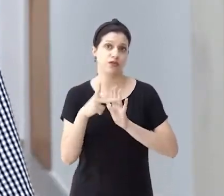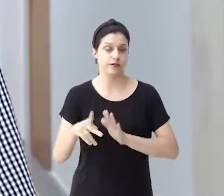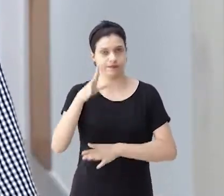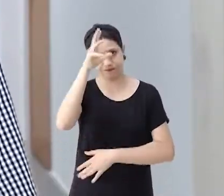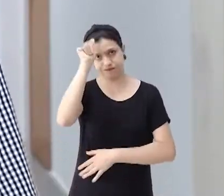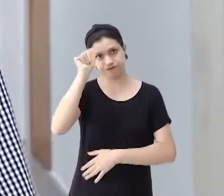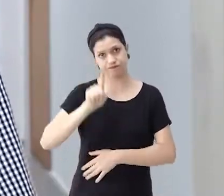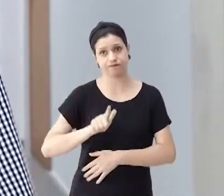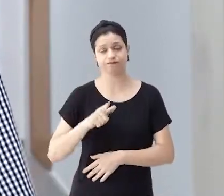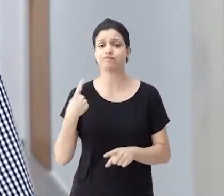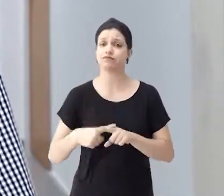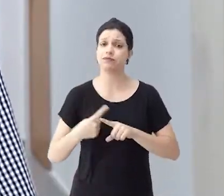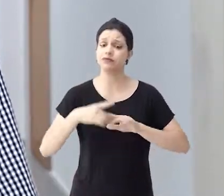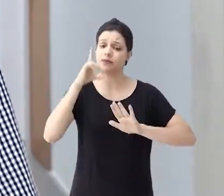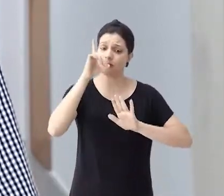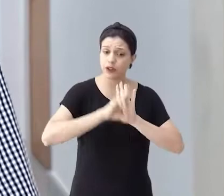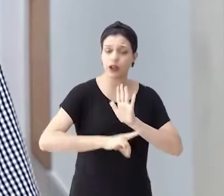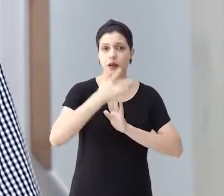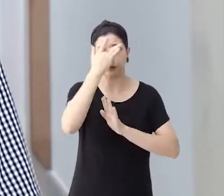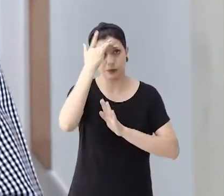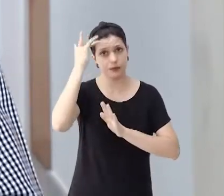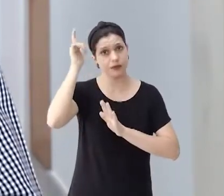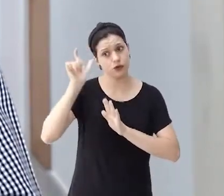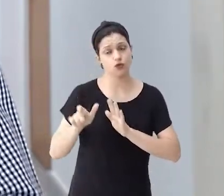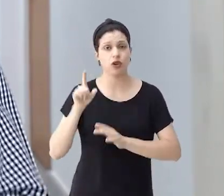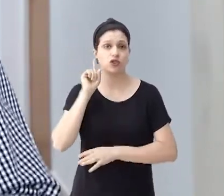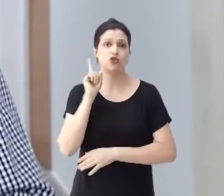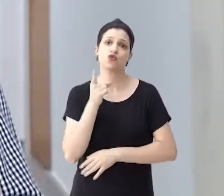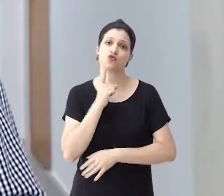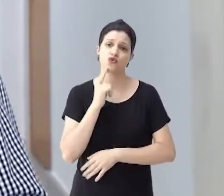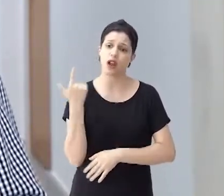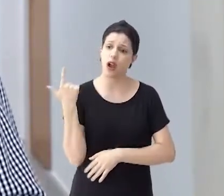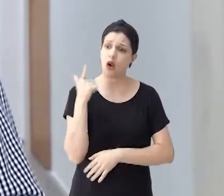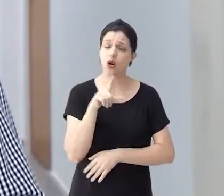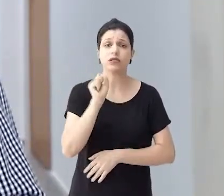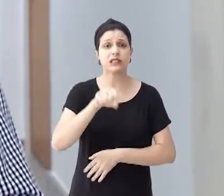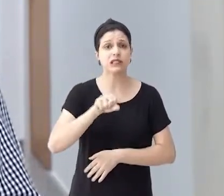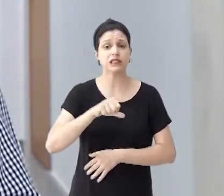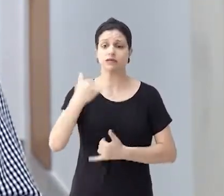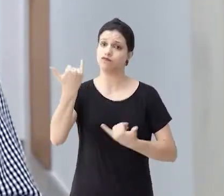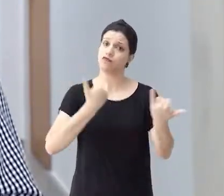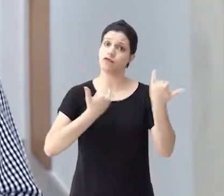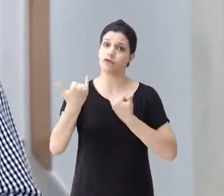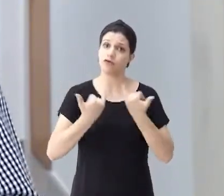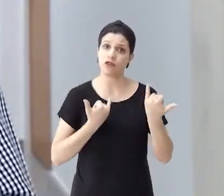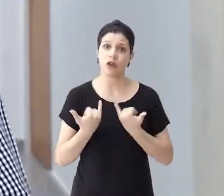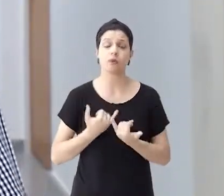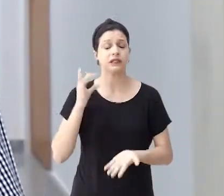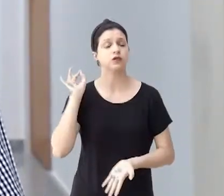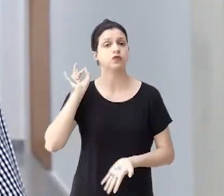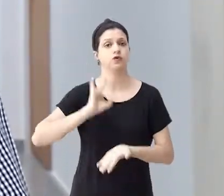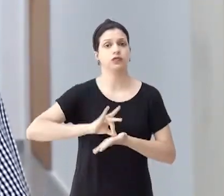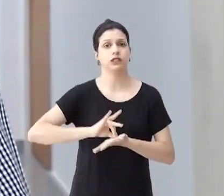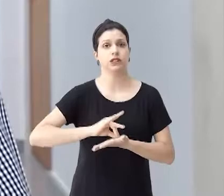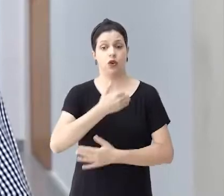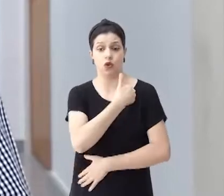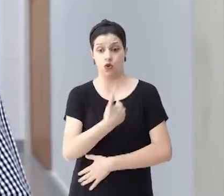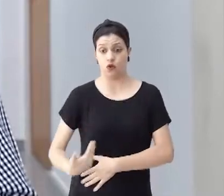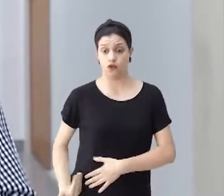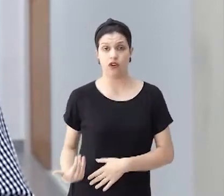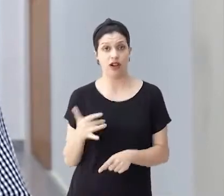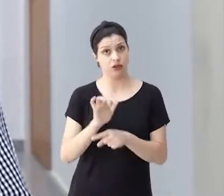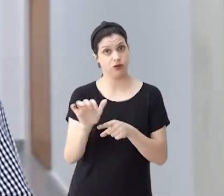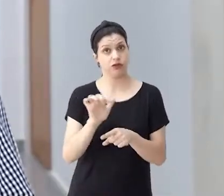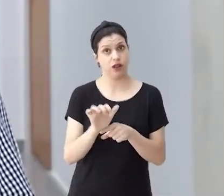da Associação dos Surdos do Mato Grosso do Sul, porque é um direito das pessoas surdas terem acesso às